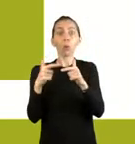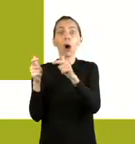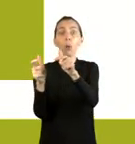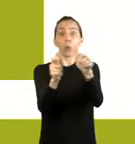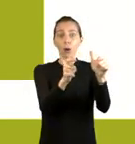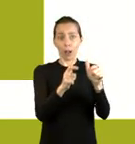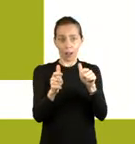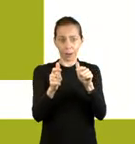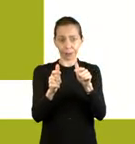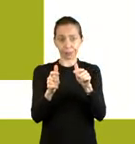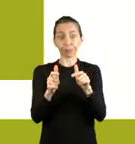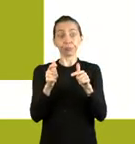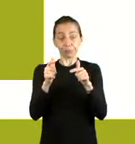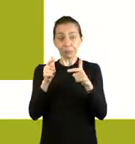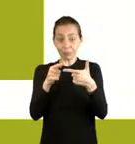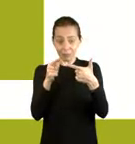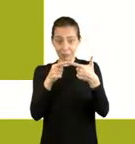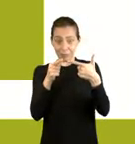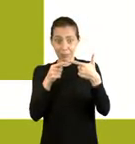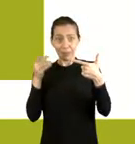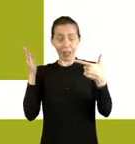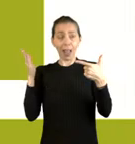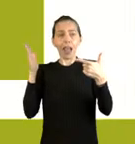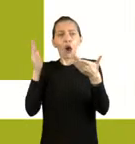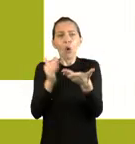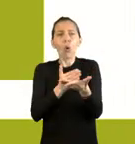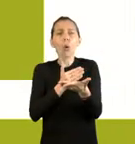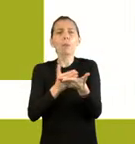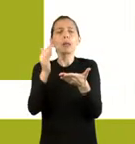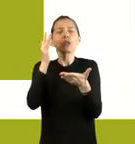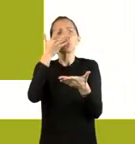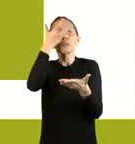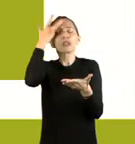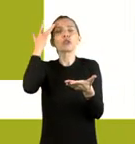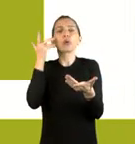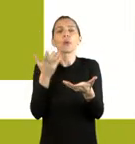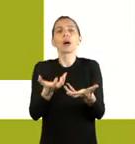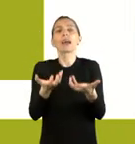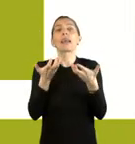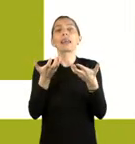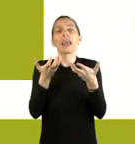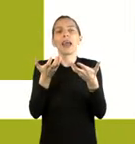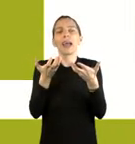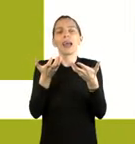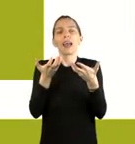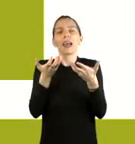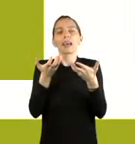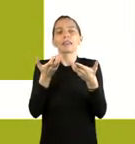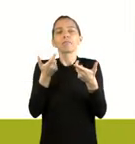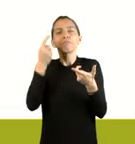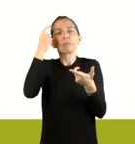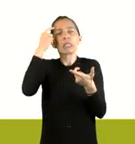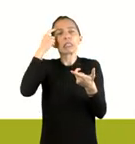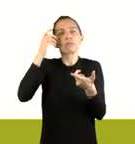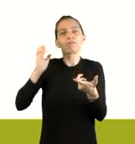é o começo de alguém, é o começo que a gente enxerga de alguém que quer e está pensando na